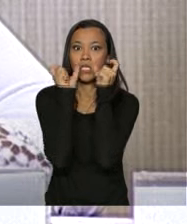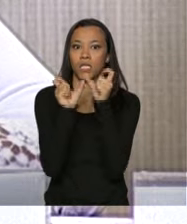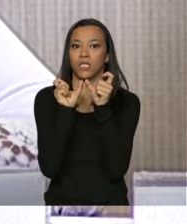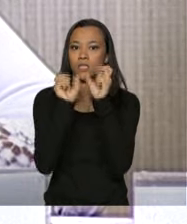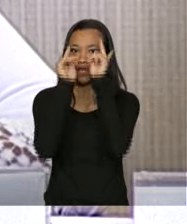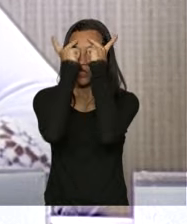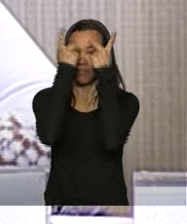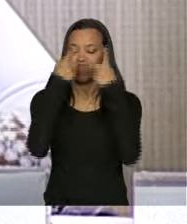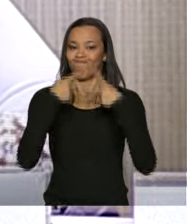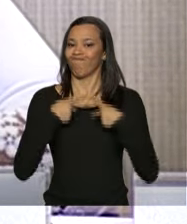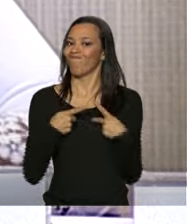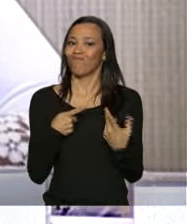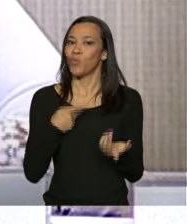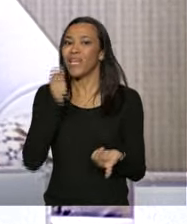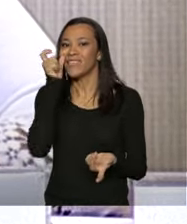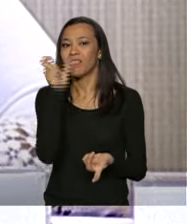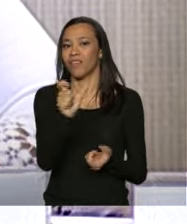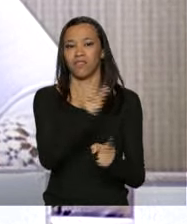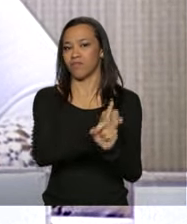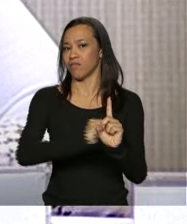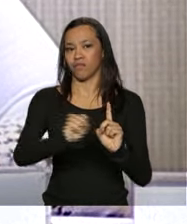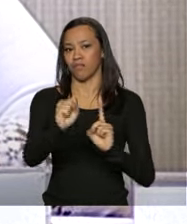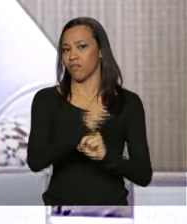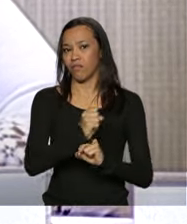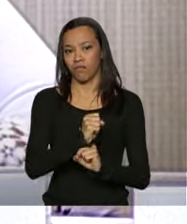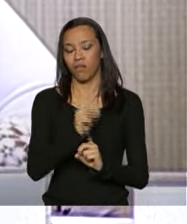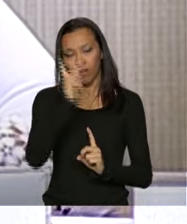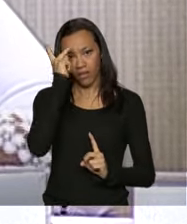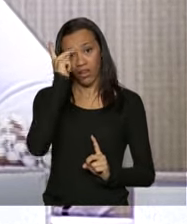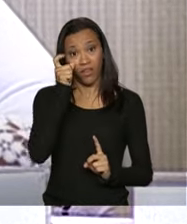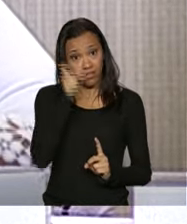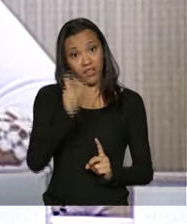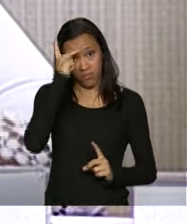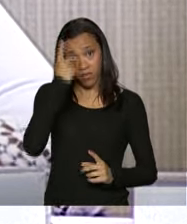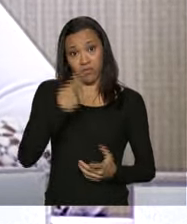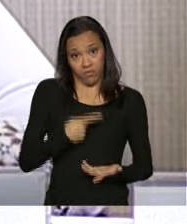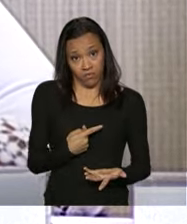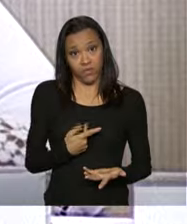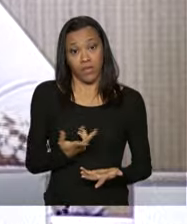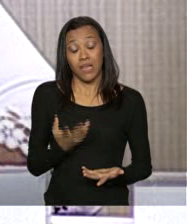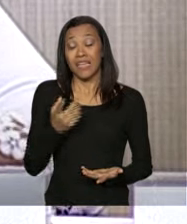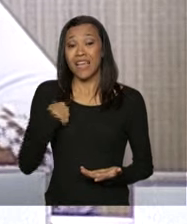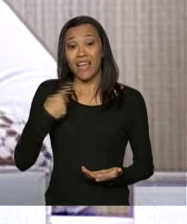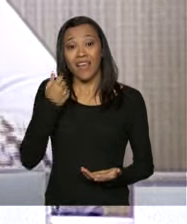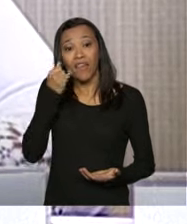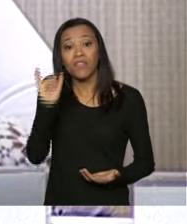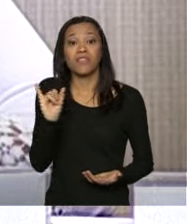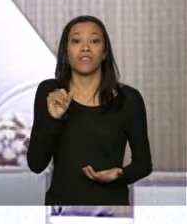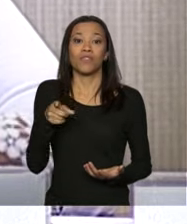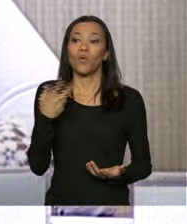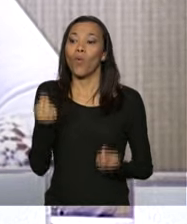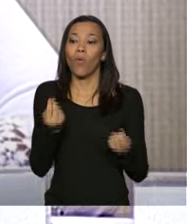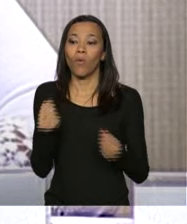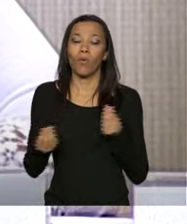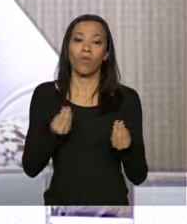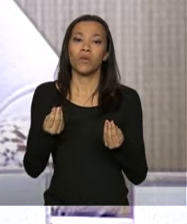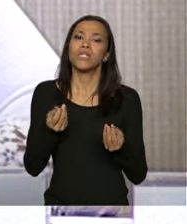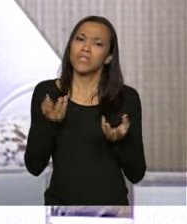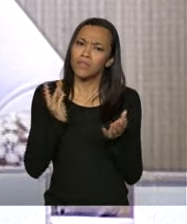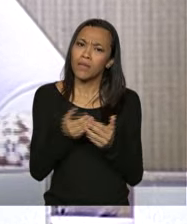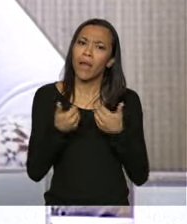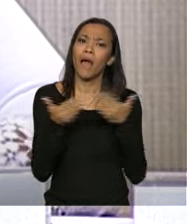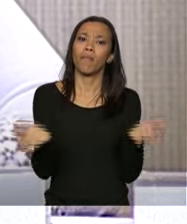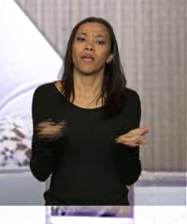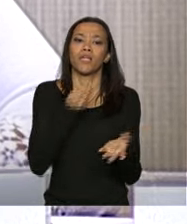interesses, né, que nós não podemos deixar de fazer o enfrentamento, levando principalmente o diálogo paraa